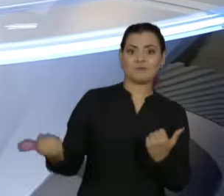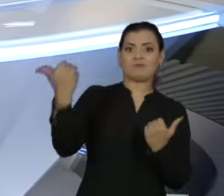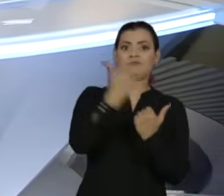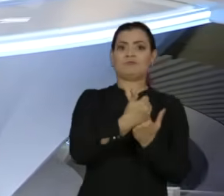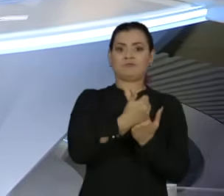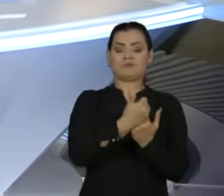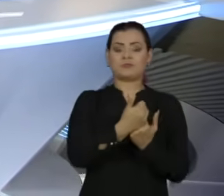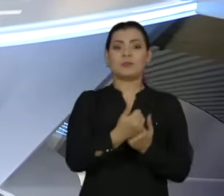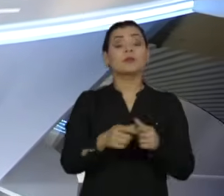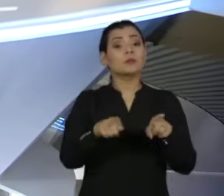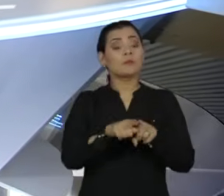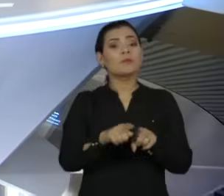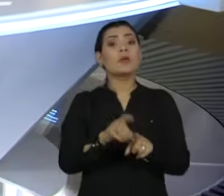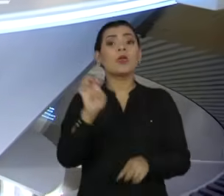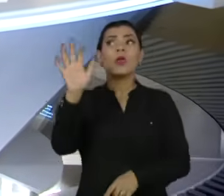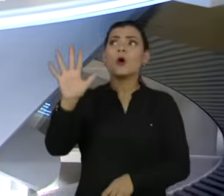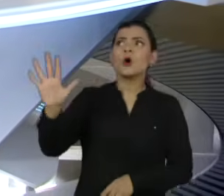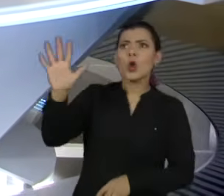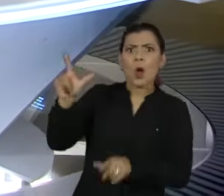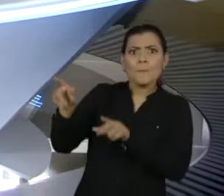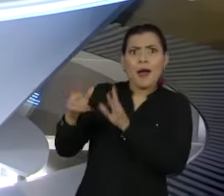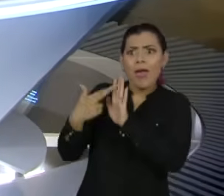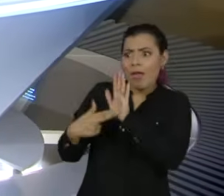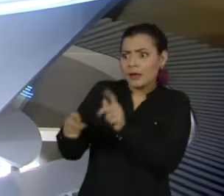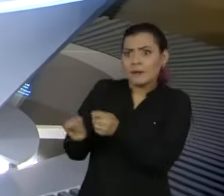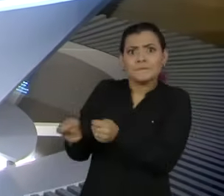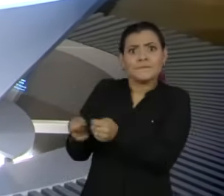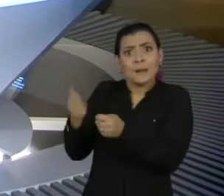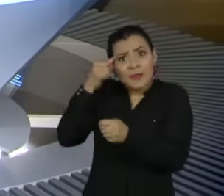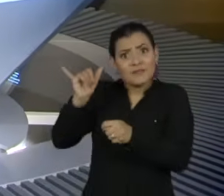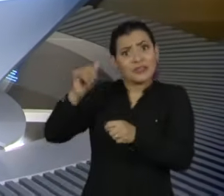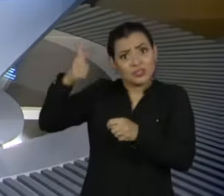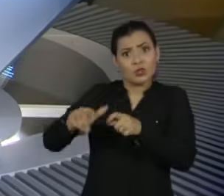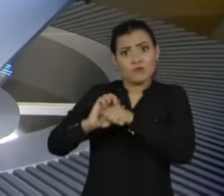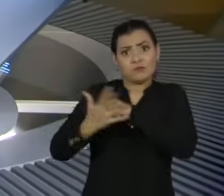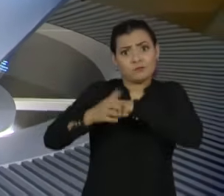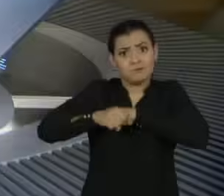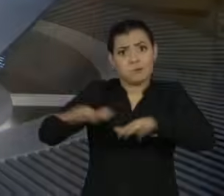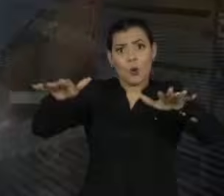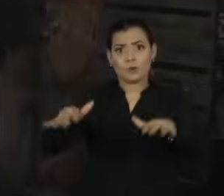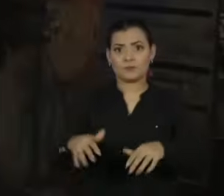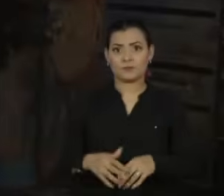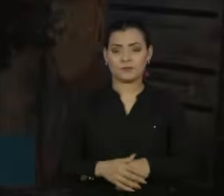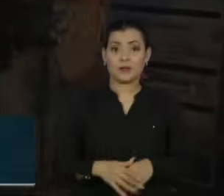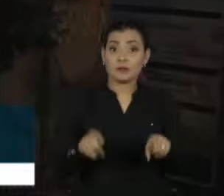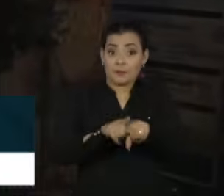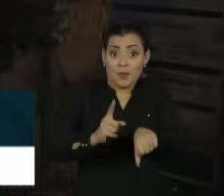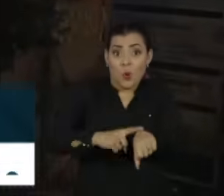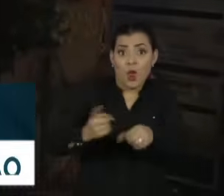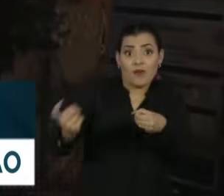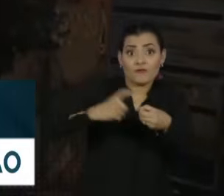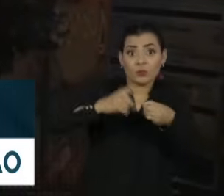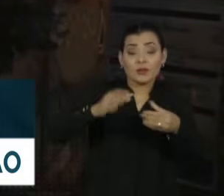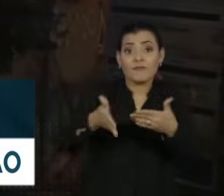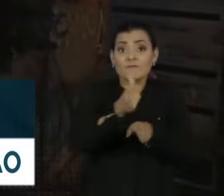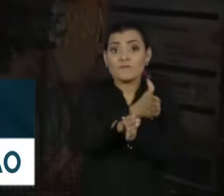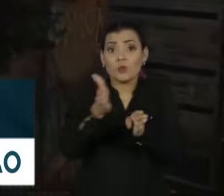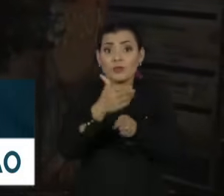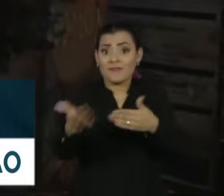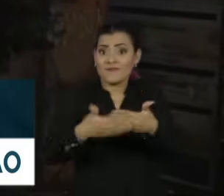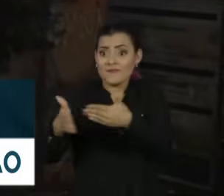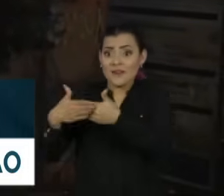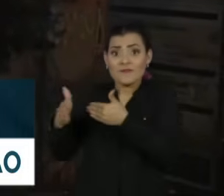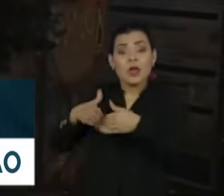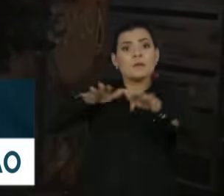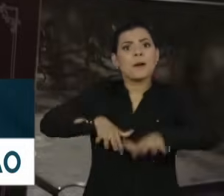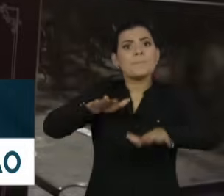restritivas tomadas em países da Europa para conter a segunda onda de infecções por coronavírus. Toque de recolher, fronteiras fechadas e protestos